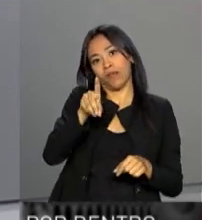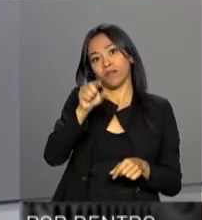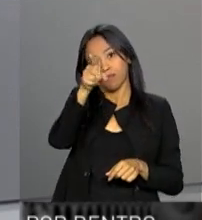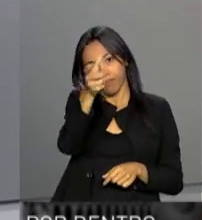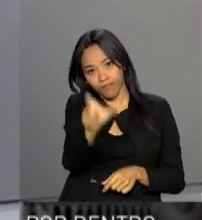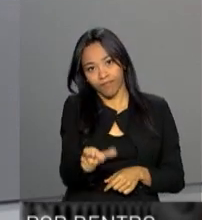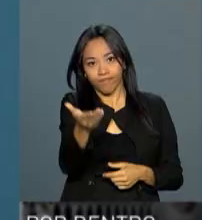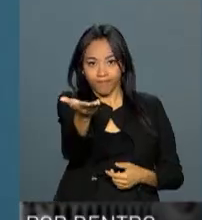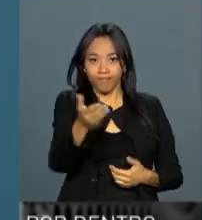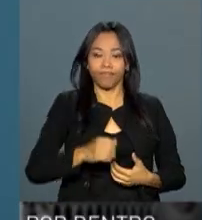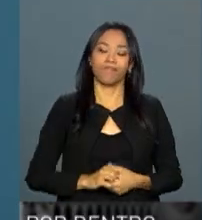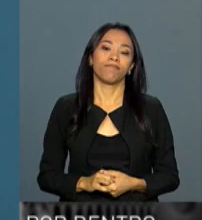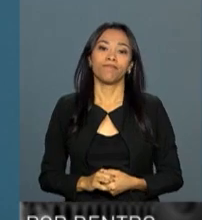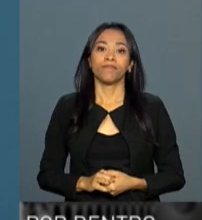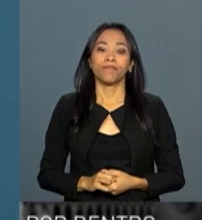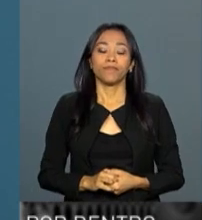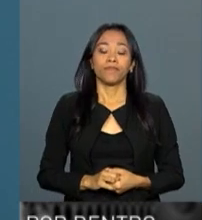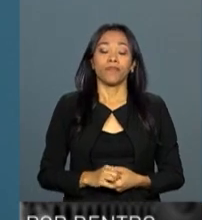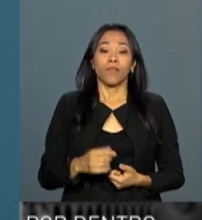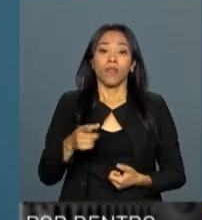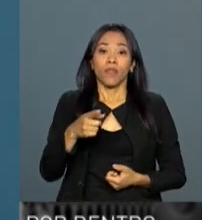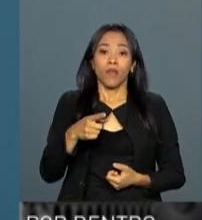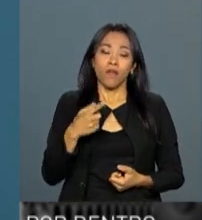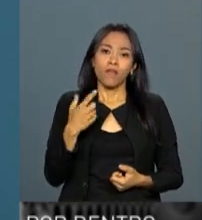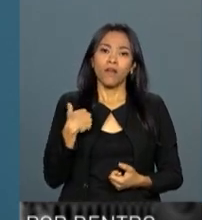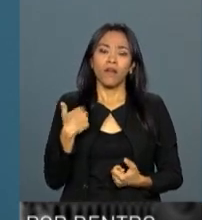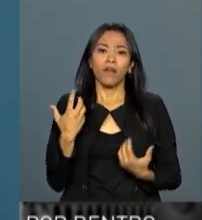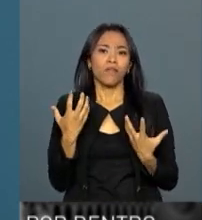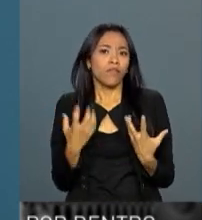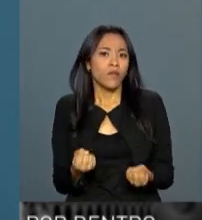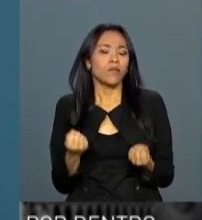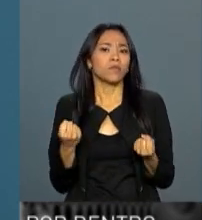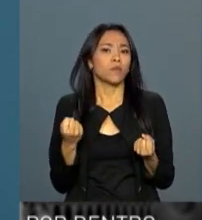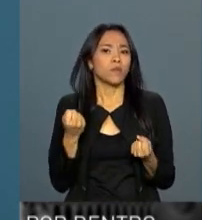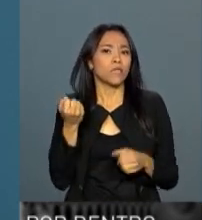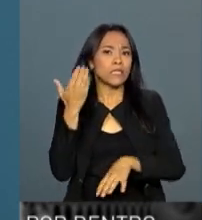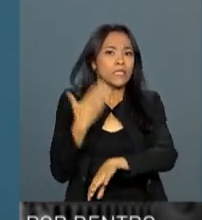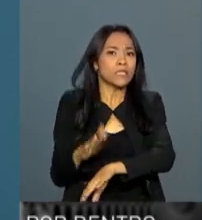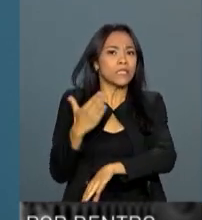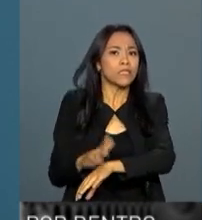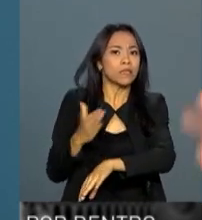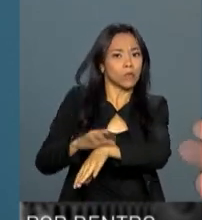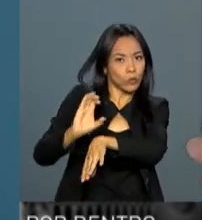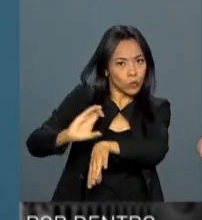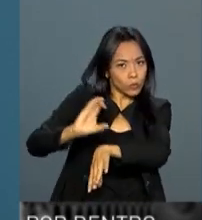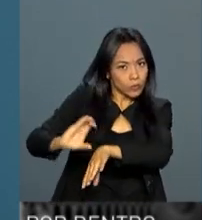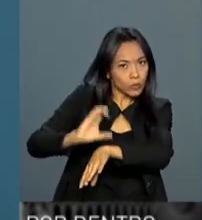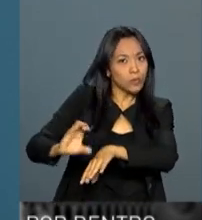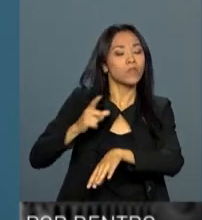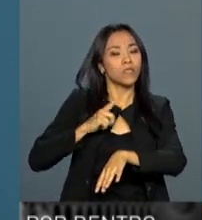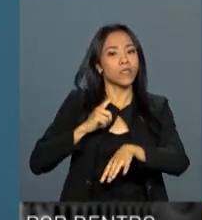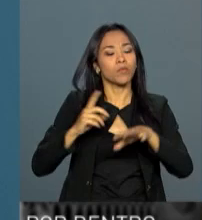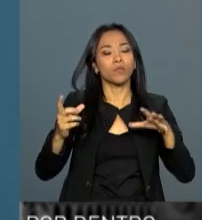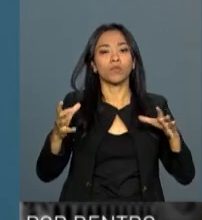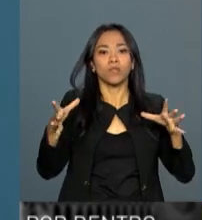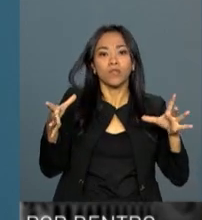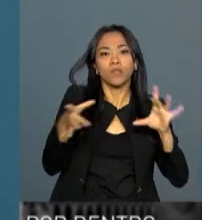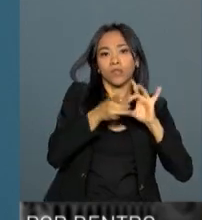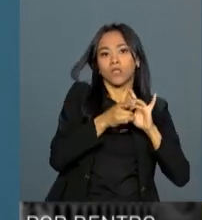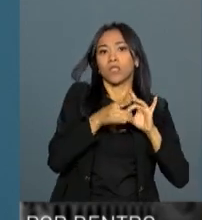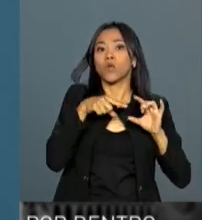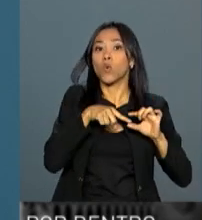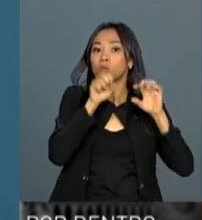terra elas não têm um e vão participar de programas de capacitação nós estamos trabalhando com o sistema s é